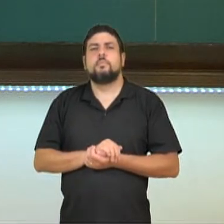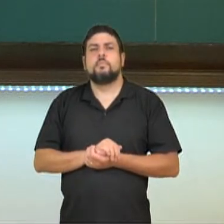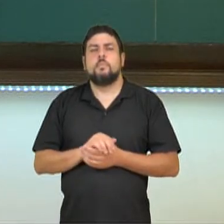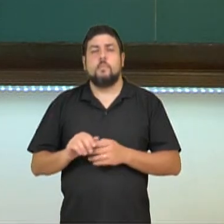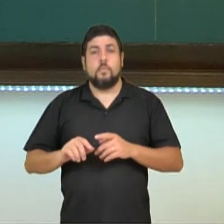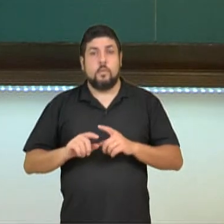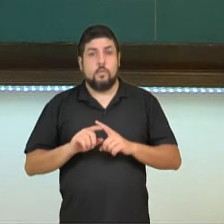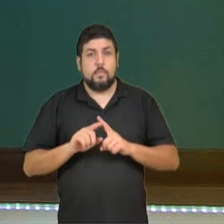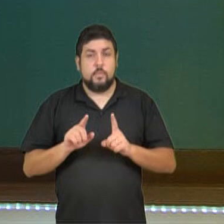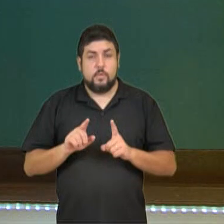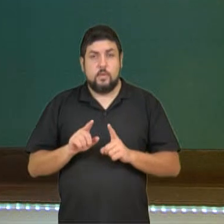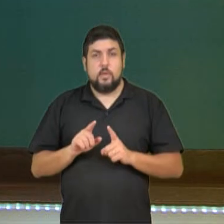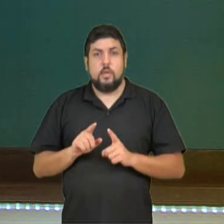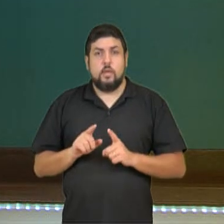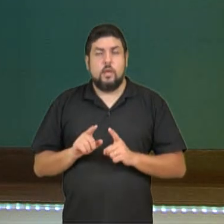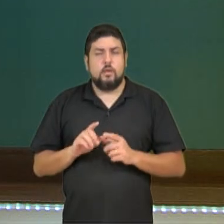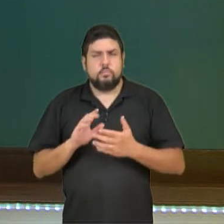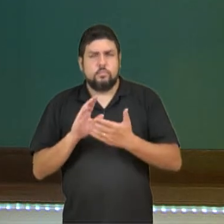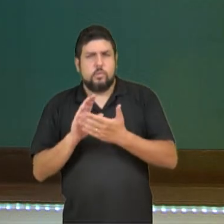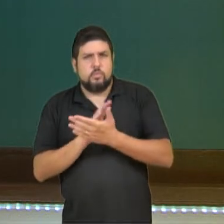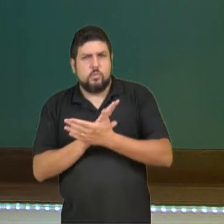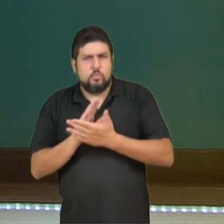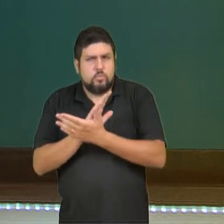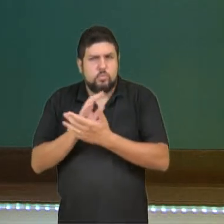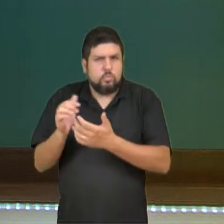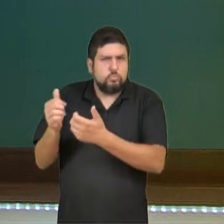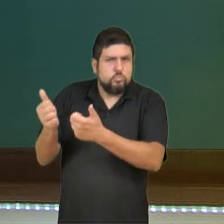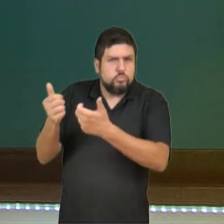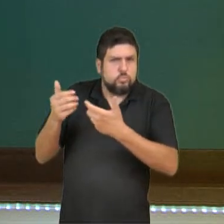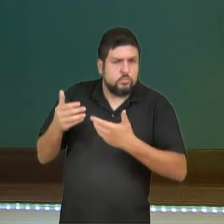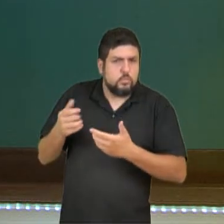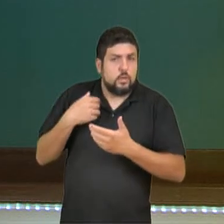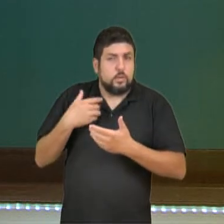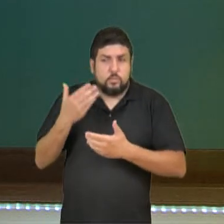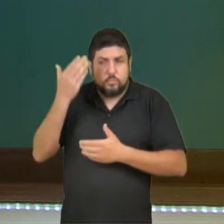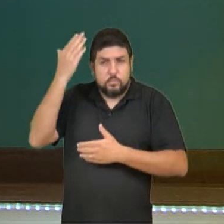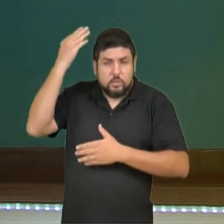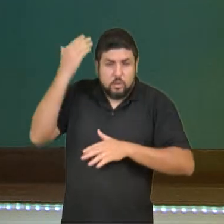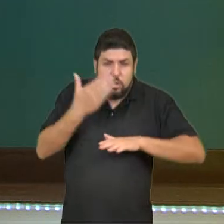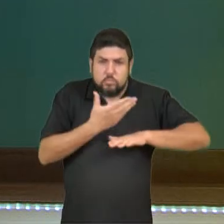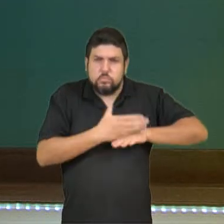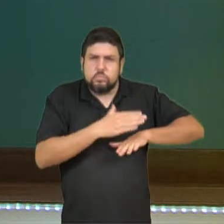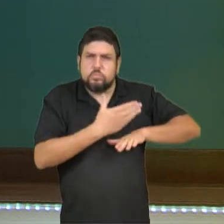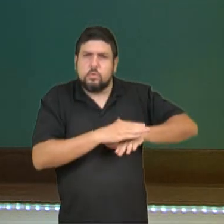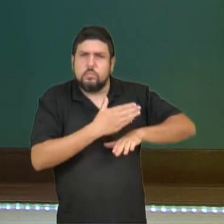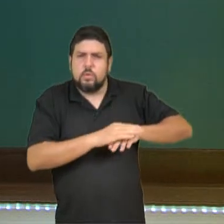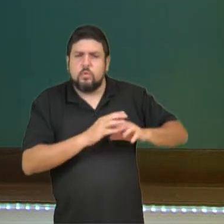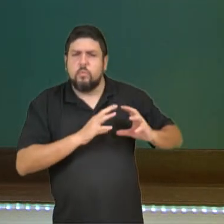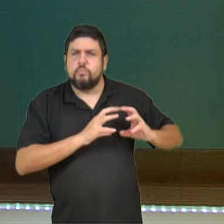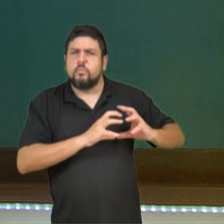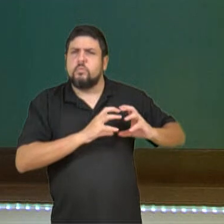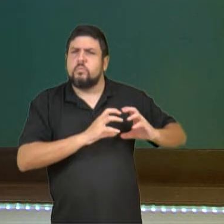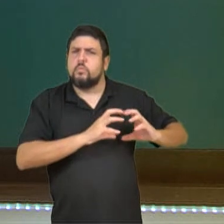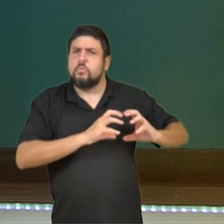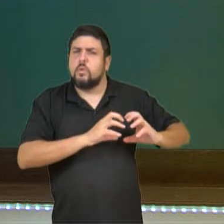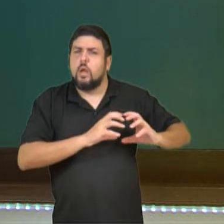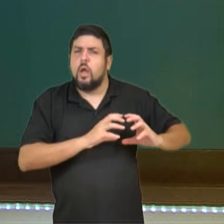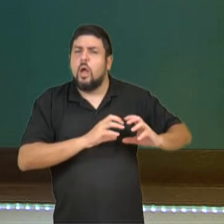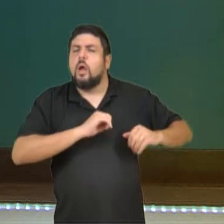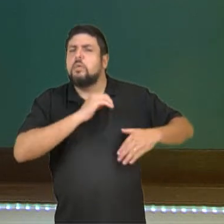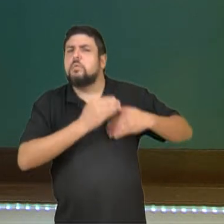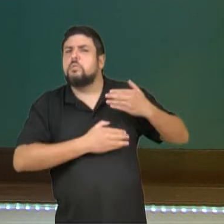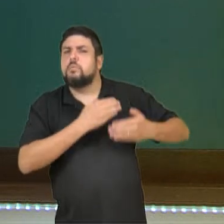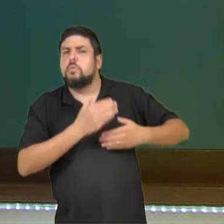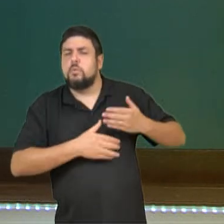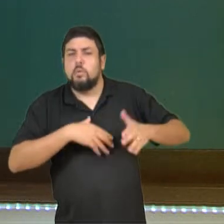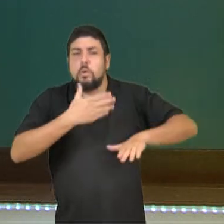quando elas, eu vi alguns relatos de quando elas começaram a praticar o softball, se apaixonaram, independente da idade, e vão a vida inteira